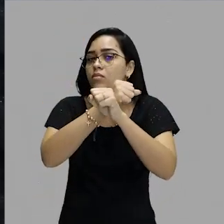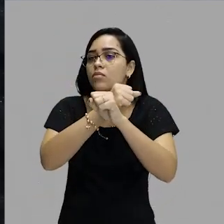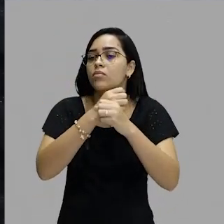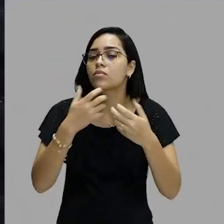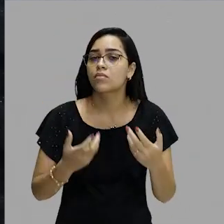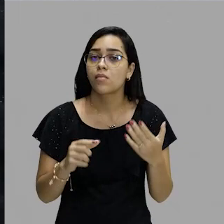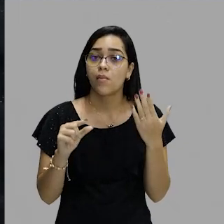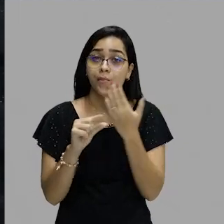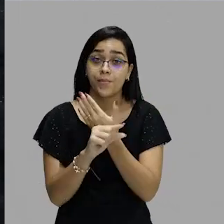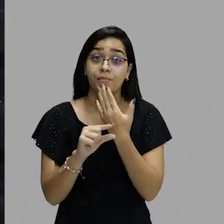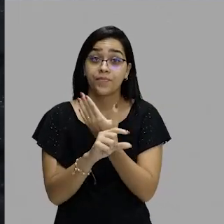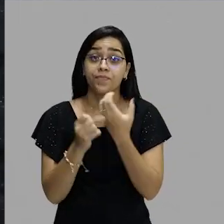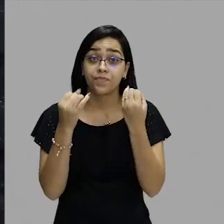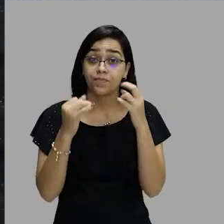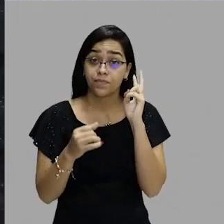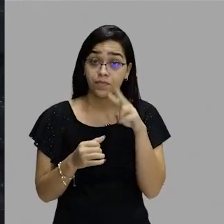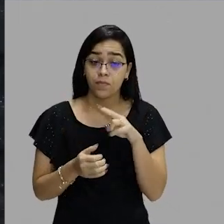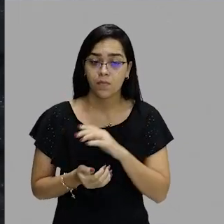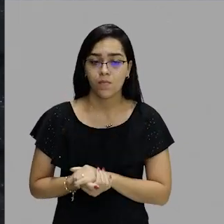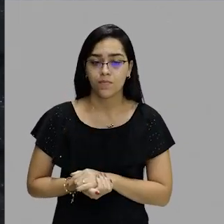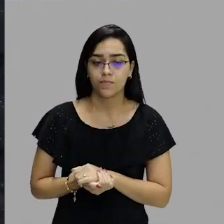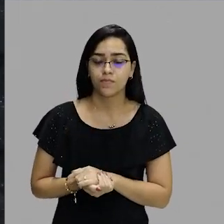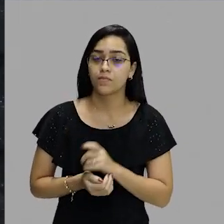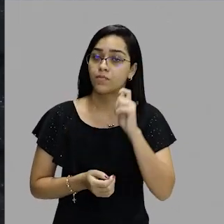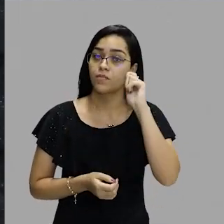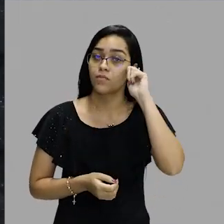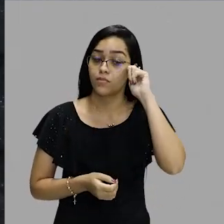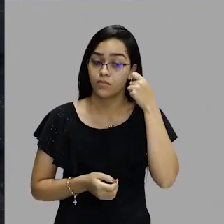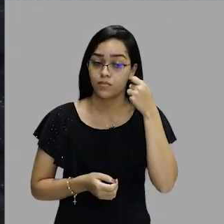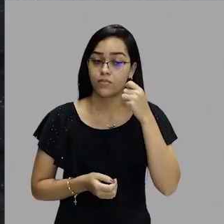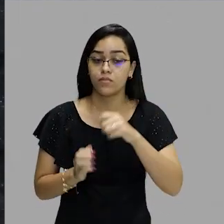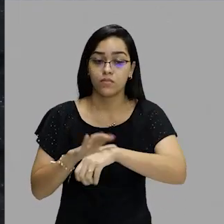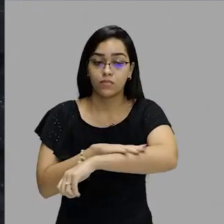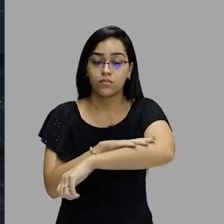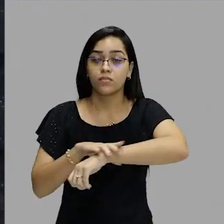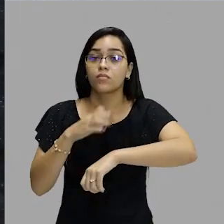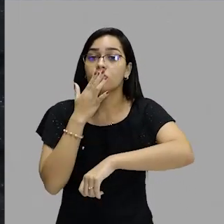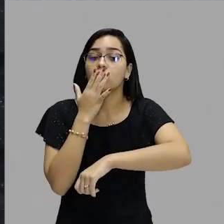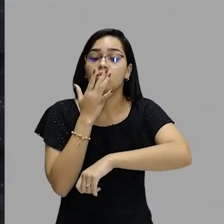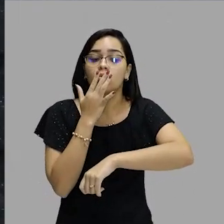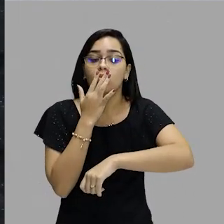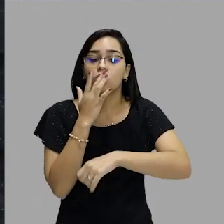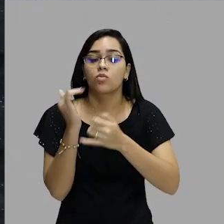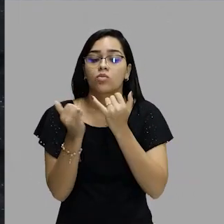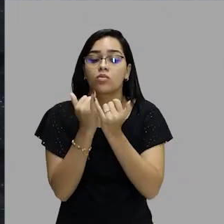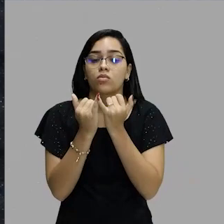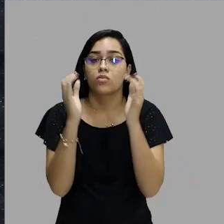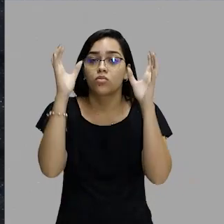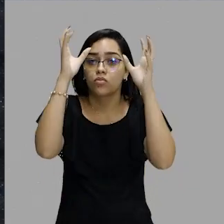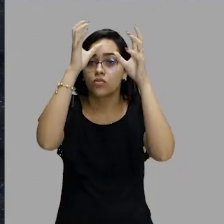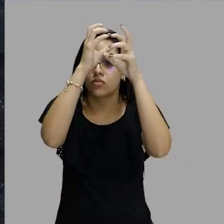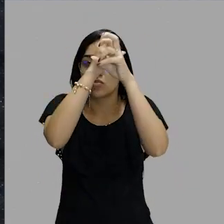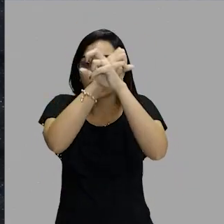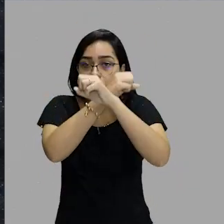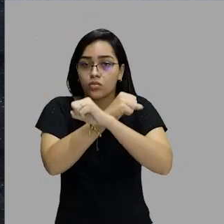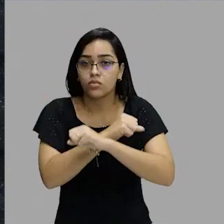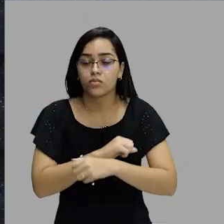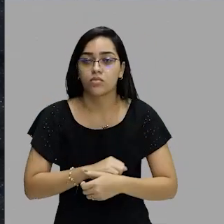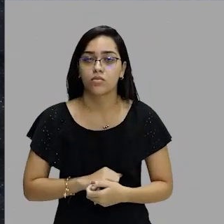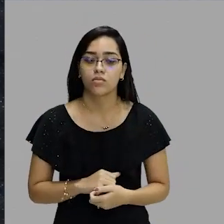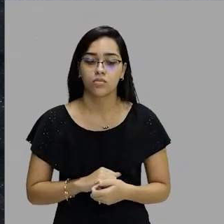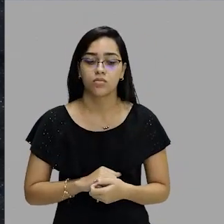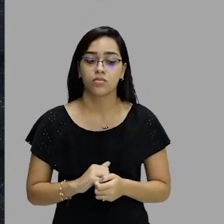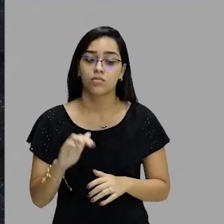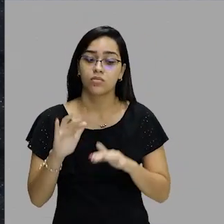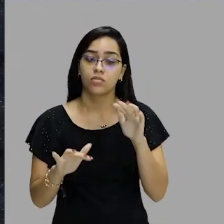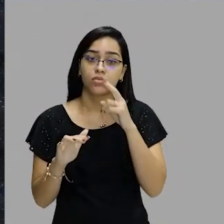o autor coloca aí, leia de novo, ó. Para o negro, a cor da pele é uma sombra,